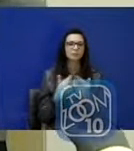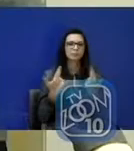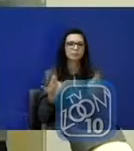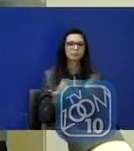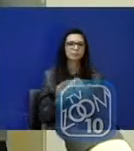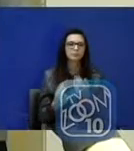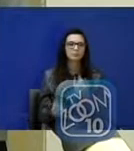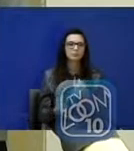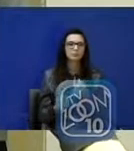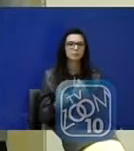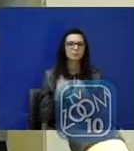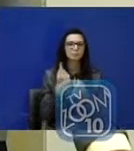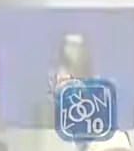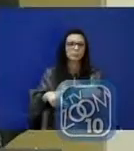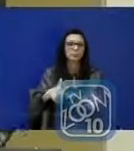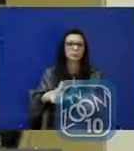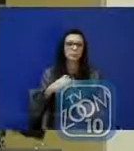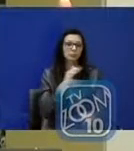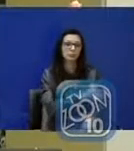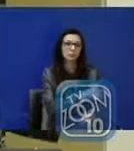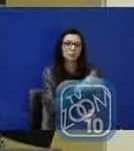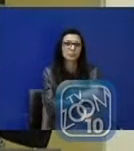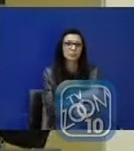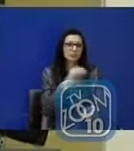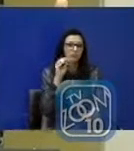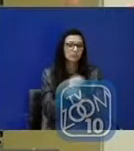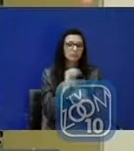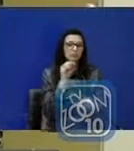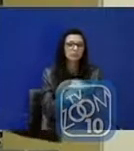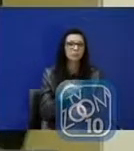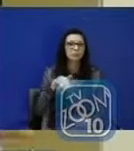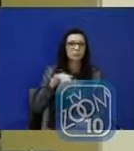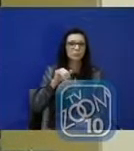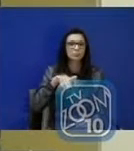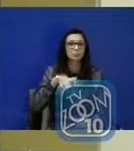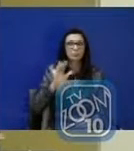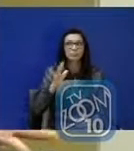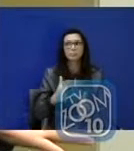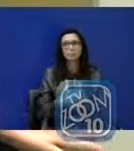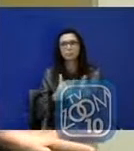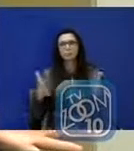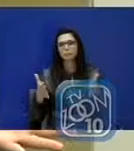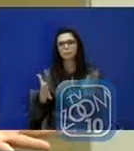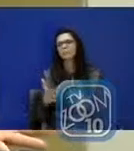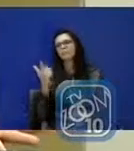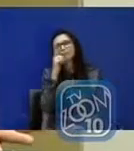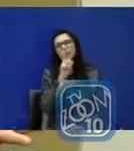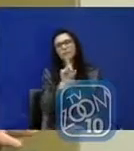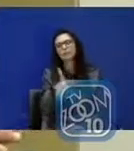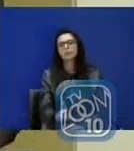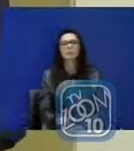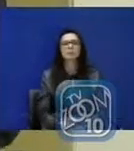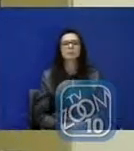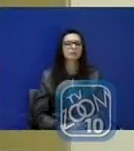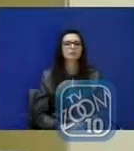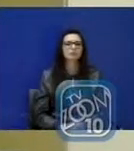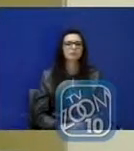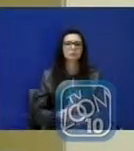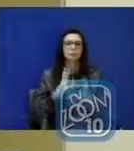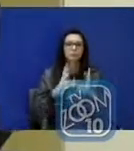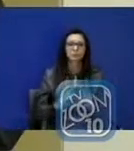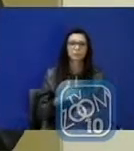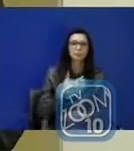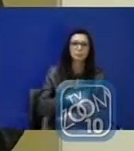de Defesa do Consumidor. Finanças, Orçamento, Tributação e Planejamento, assume a presidência o